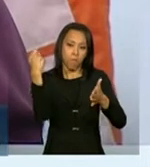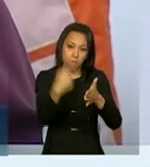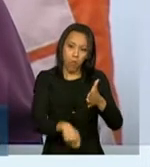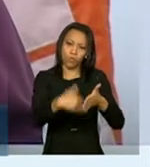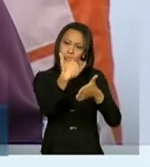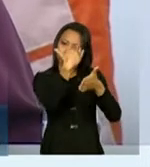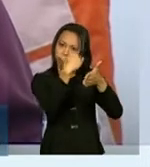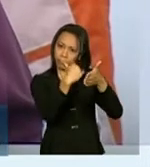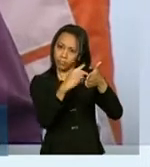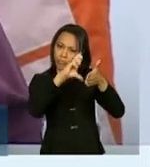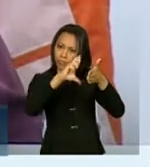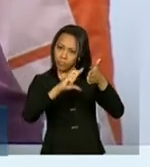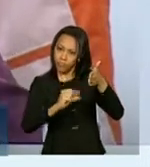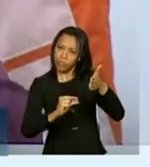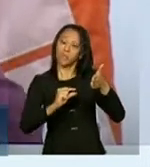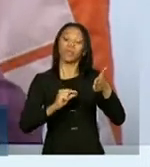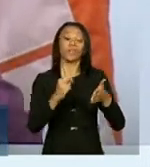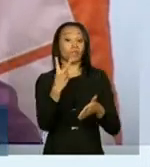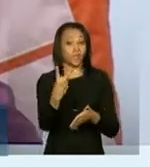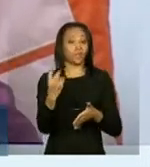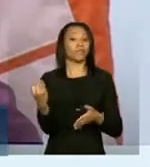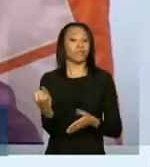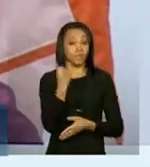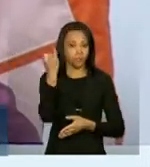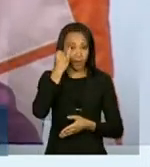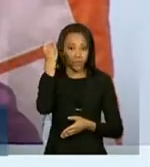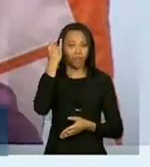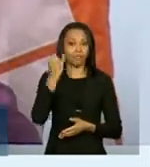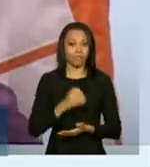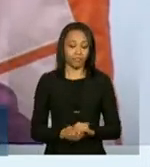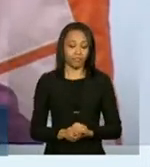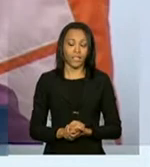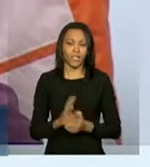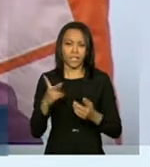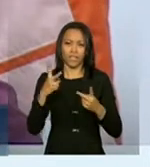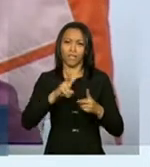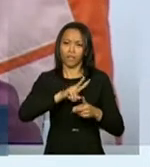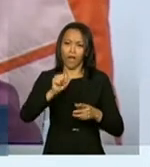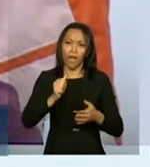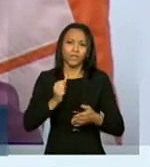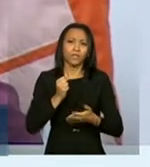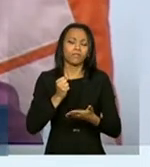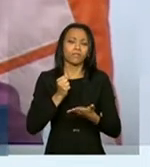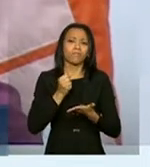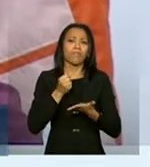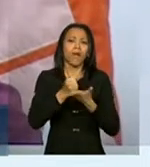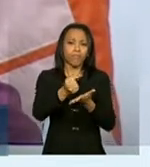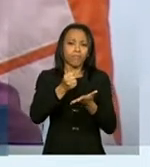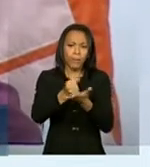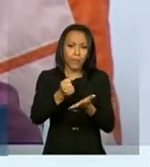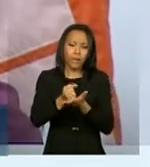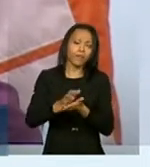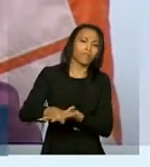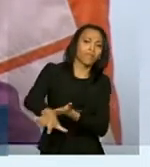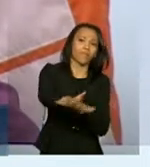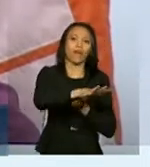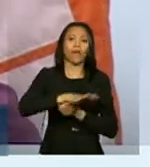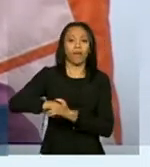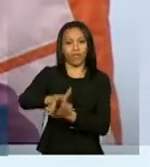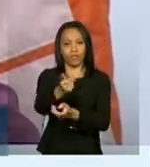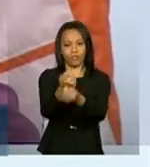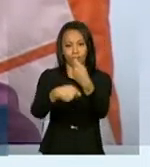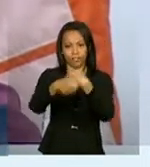pagamentos. Dois importantes fatores a impactar o custo de todos os segmentos